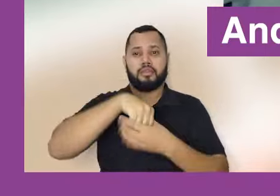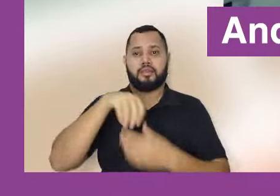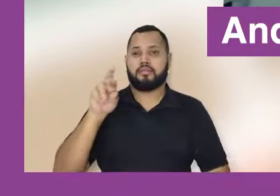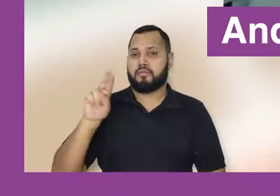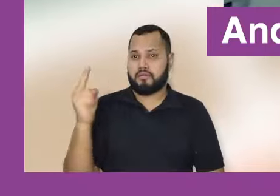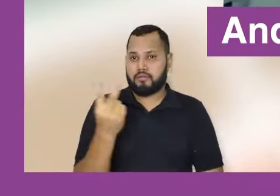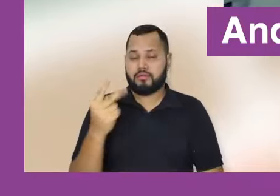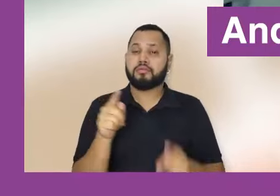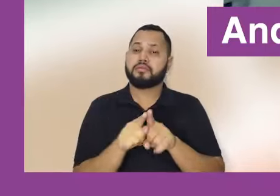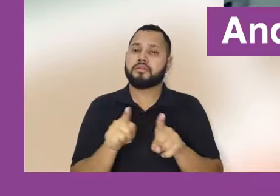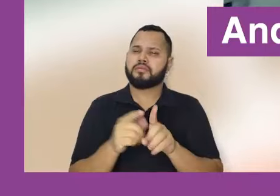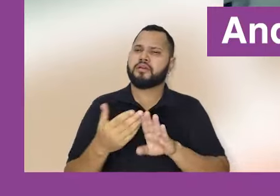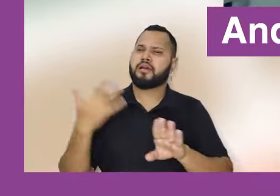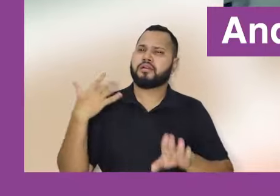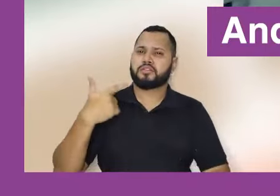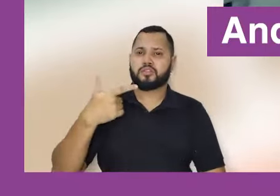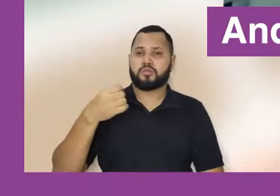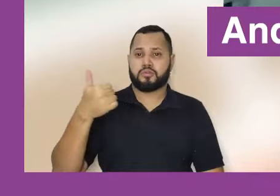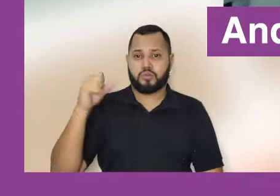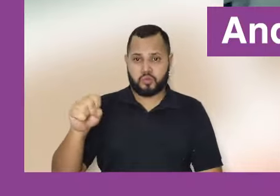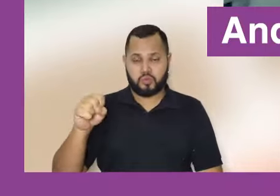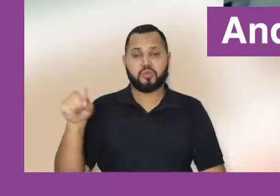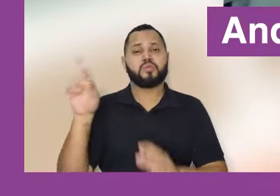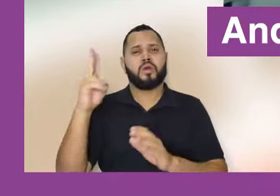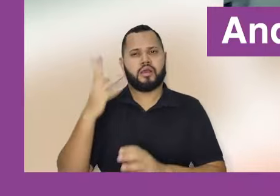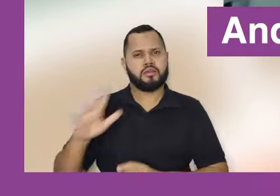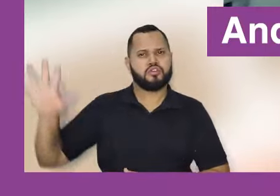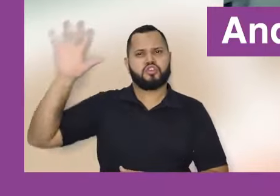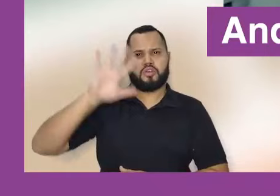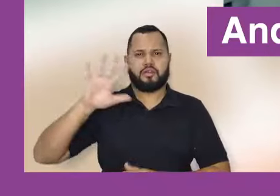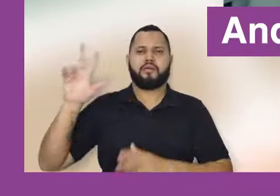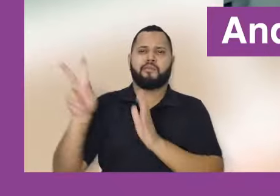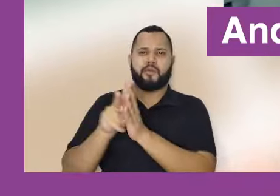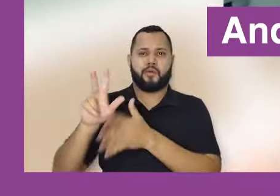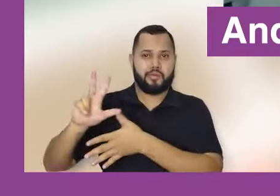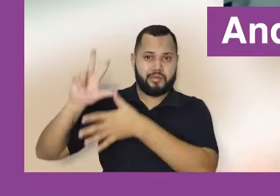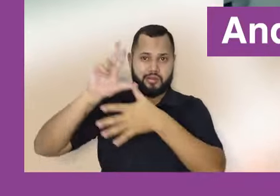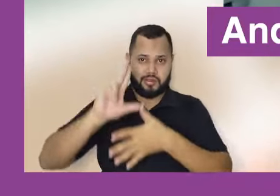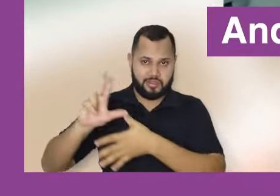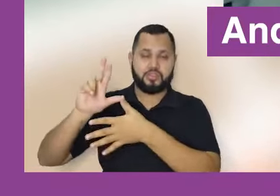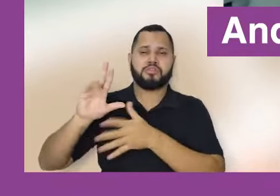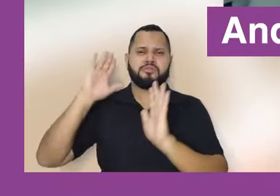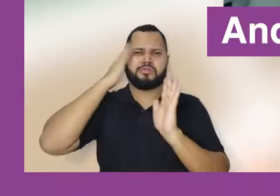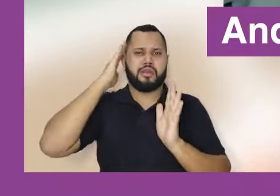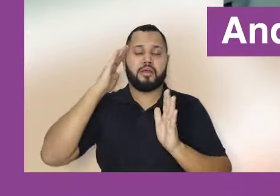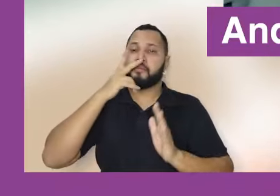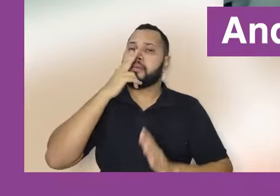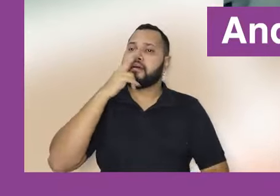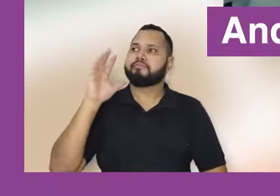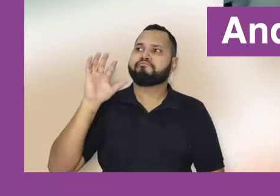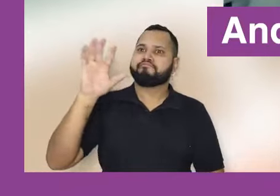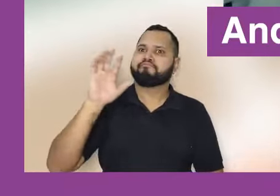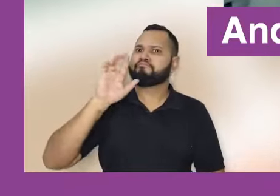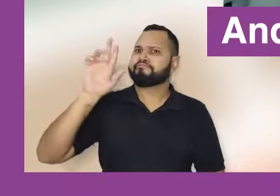do RH e mais recentemente desde 2018 o RH como um todo para América Latina é que para nós é uma região